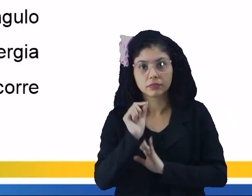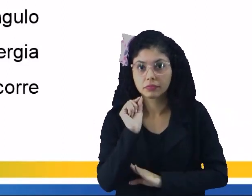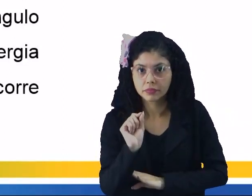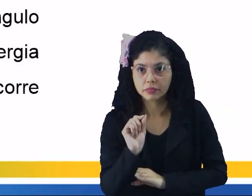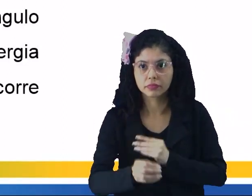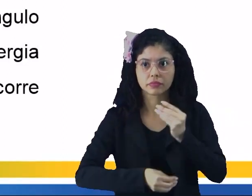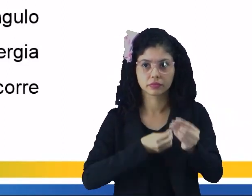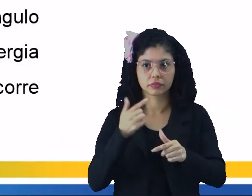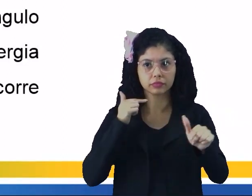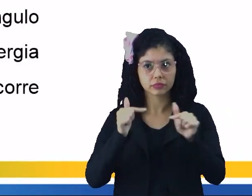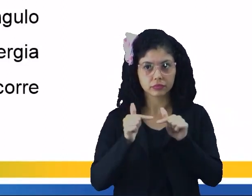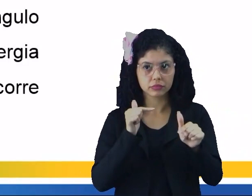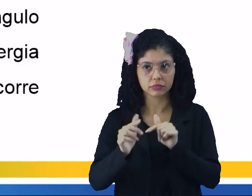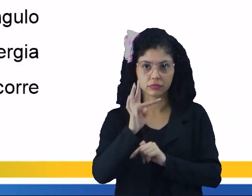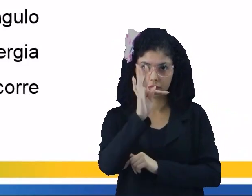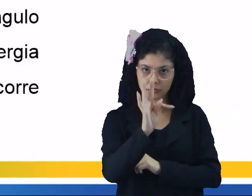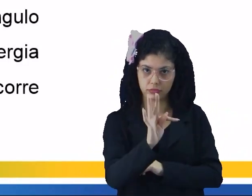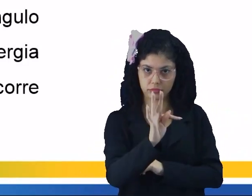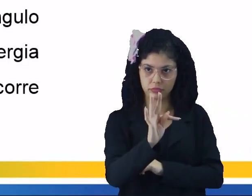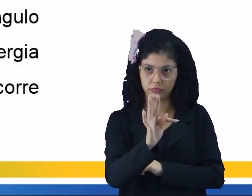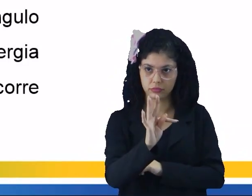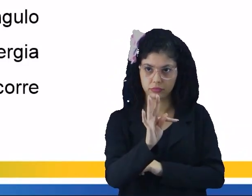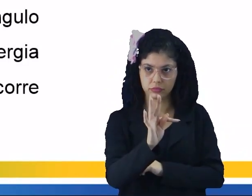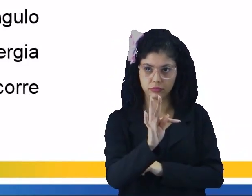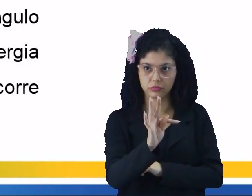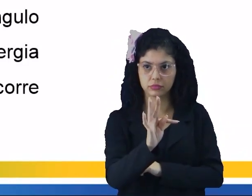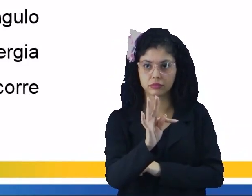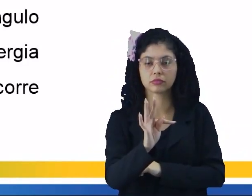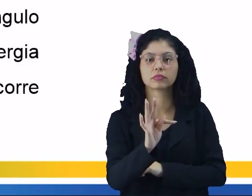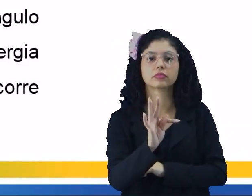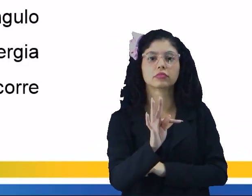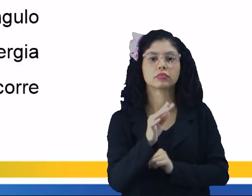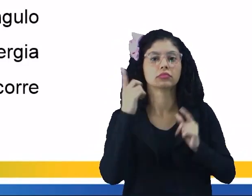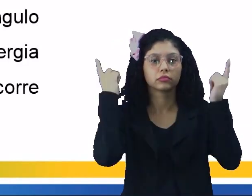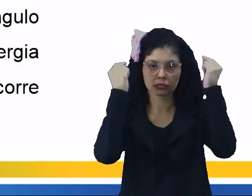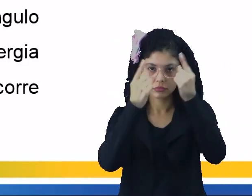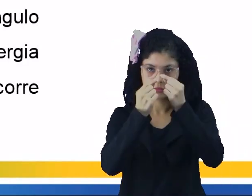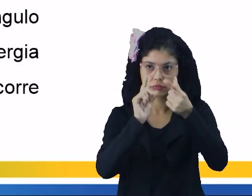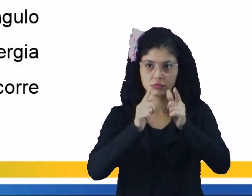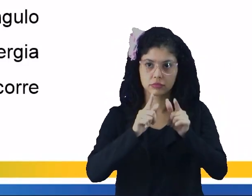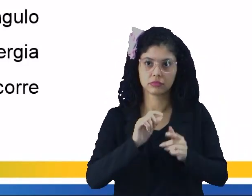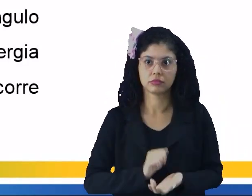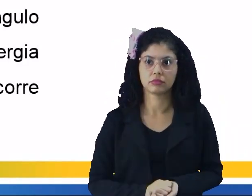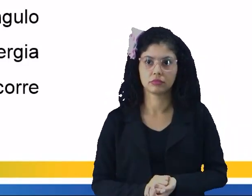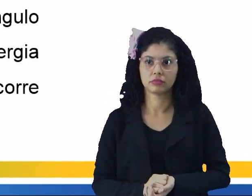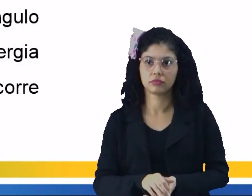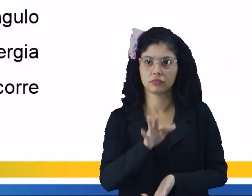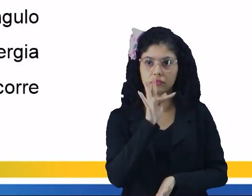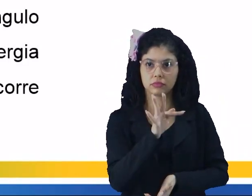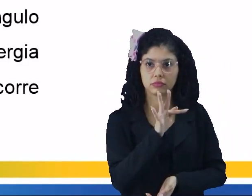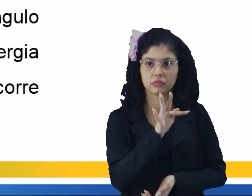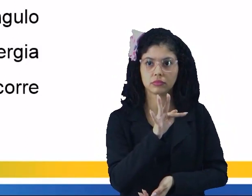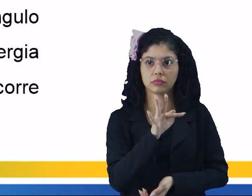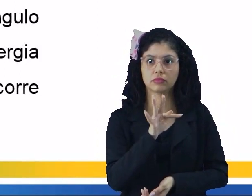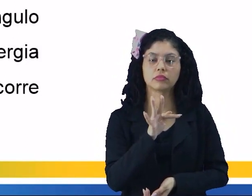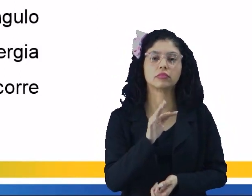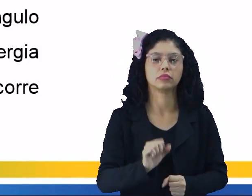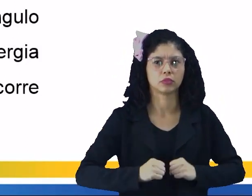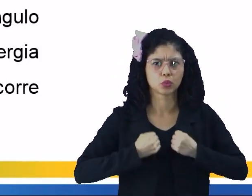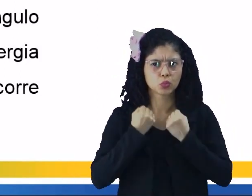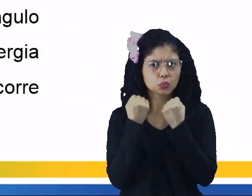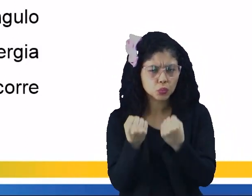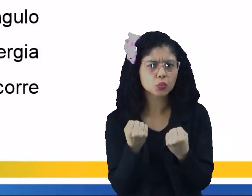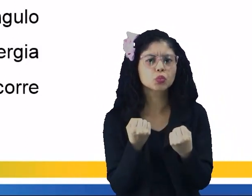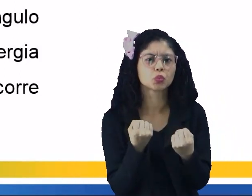forma: trabalho, você vai representar por essa letra T, essa letra grega, igual a F de força,